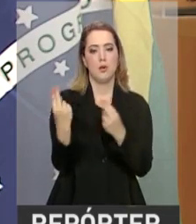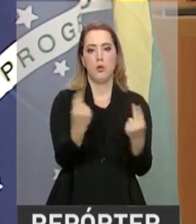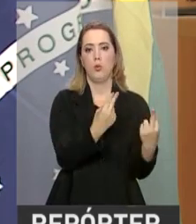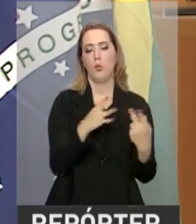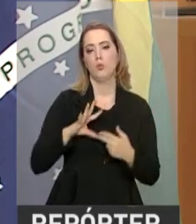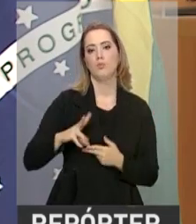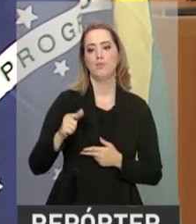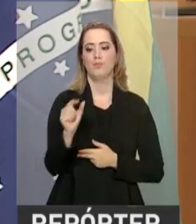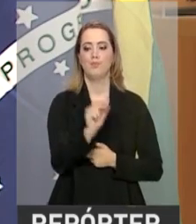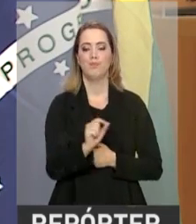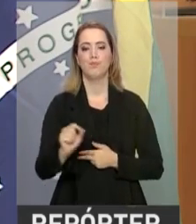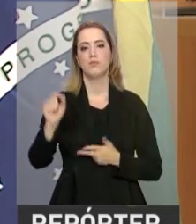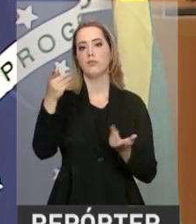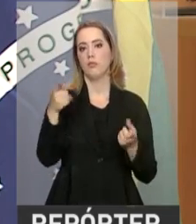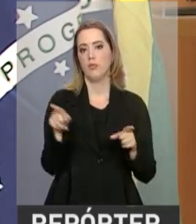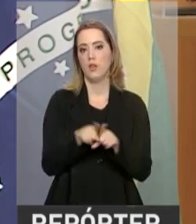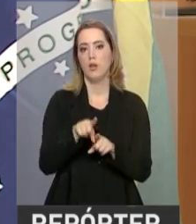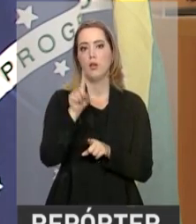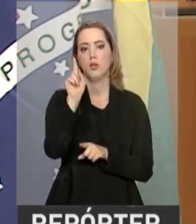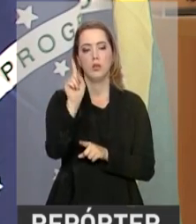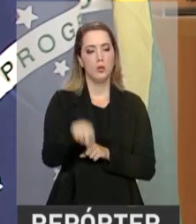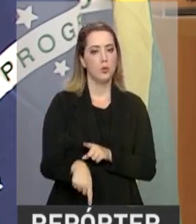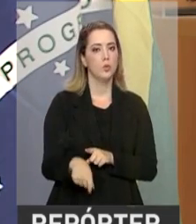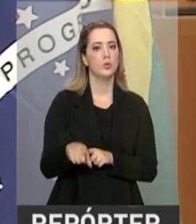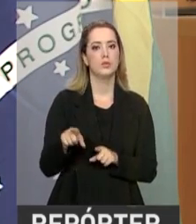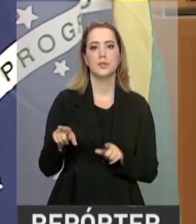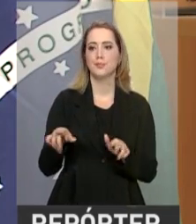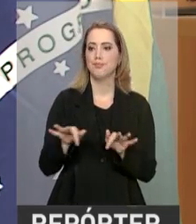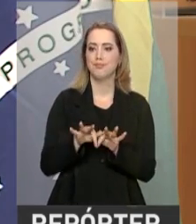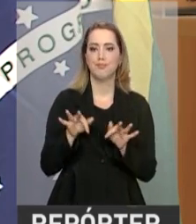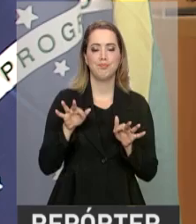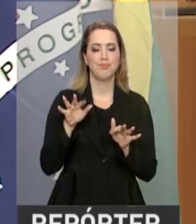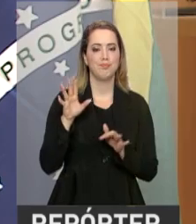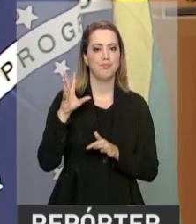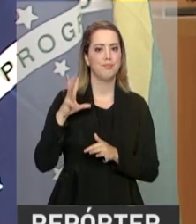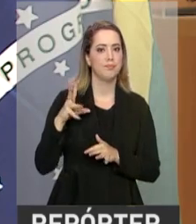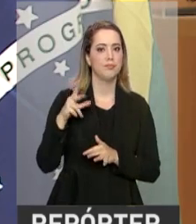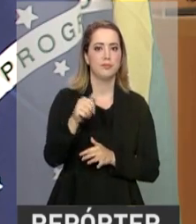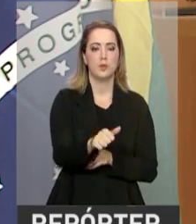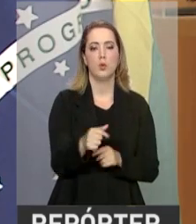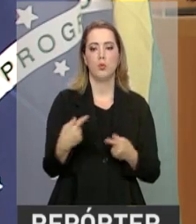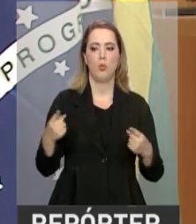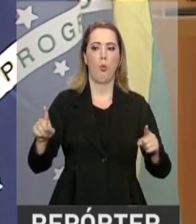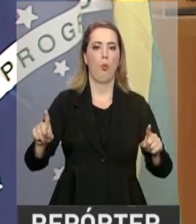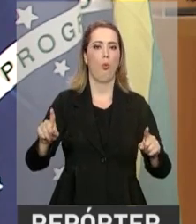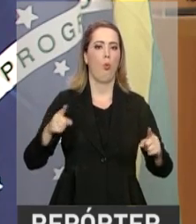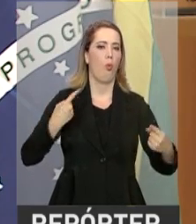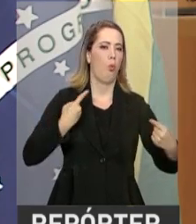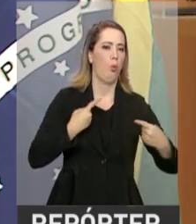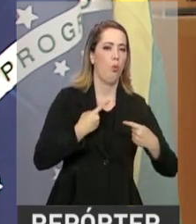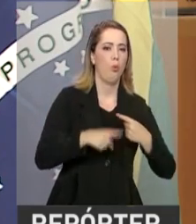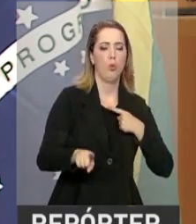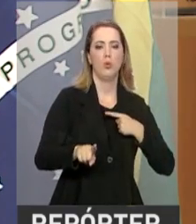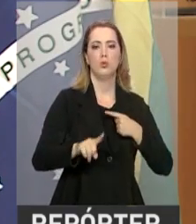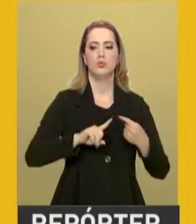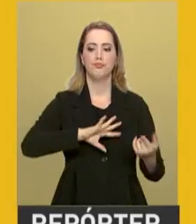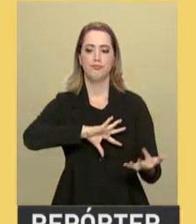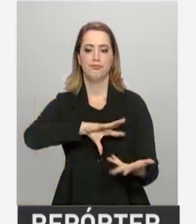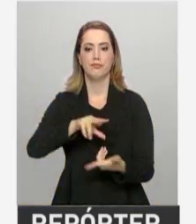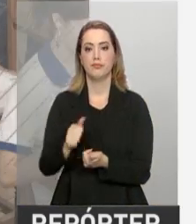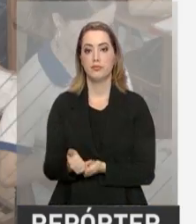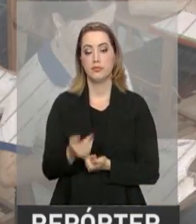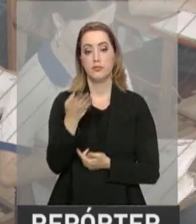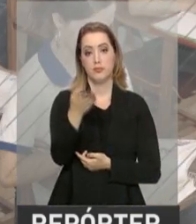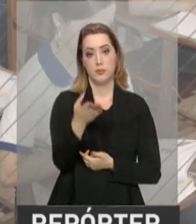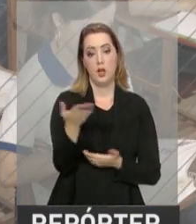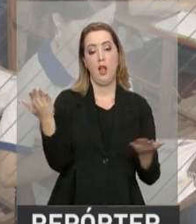médio O que é uma coisa absolutamente contra aquilo que acontece na maior parte do mundo com